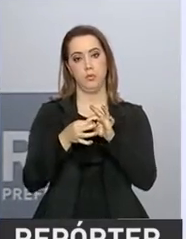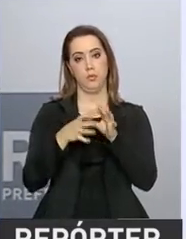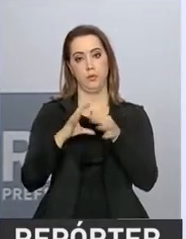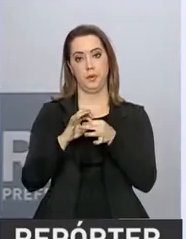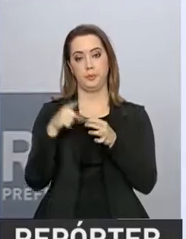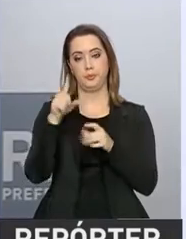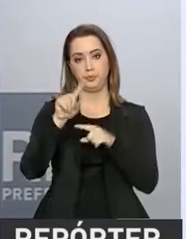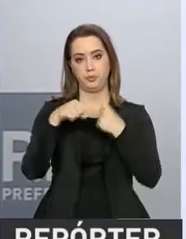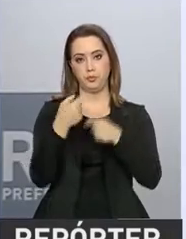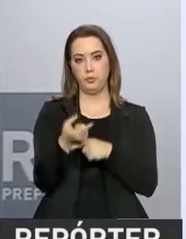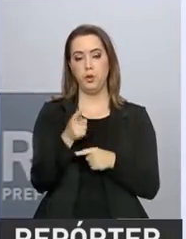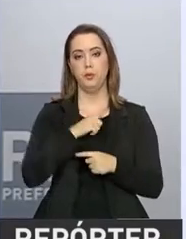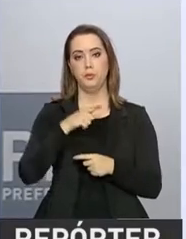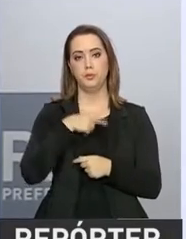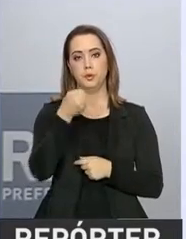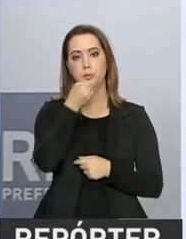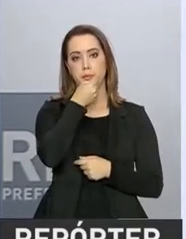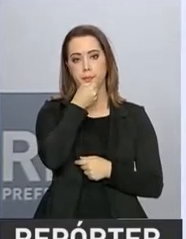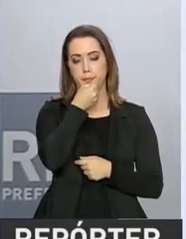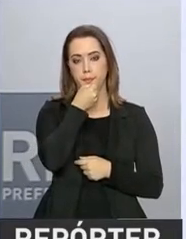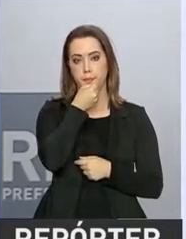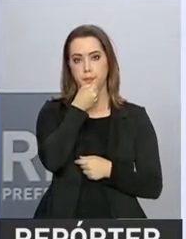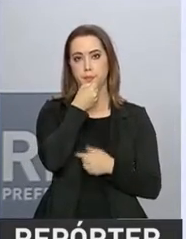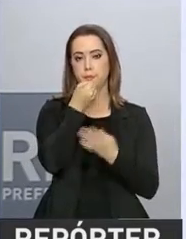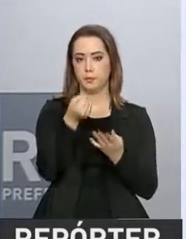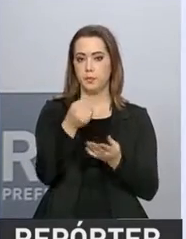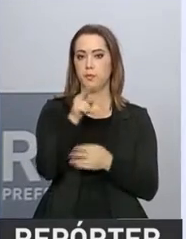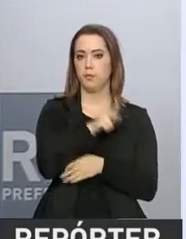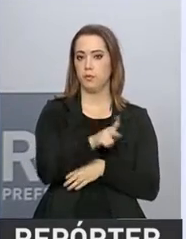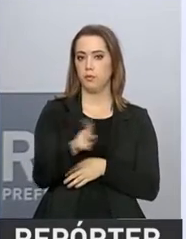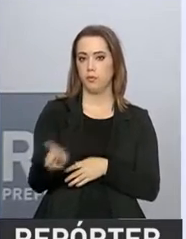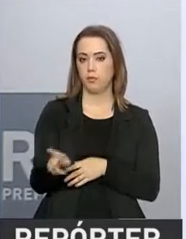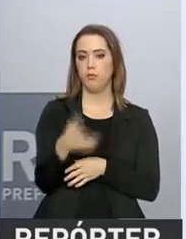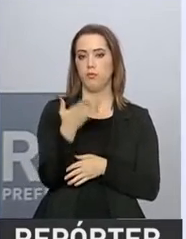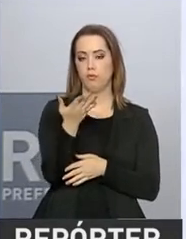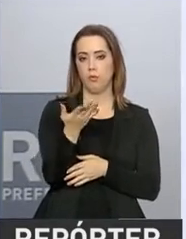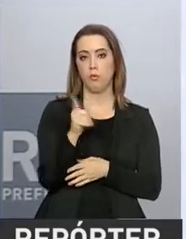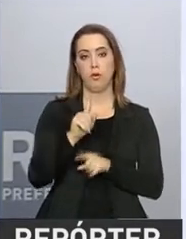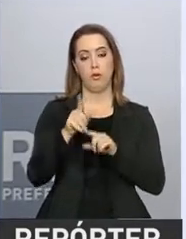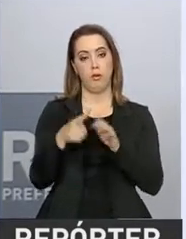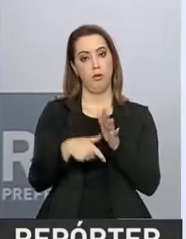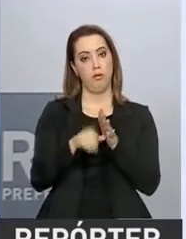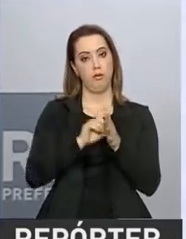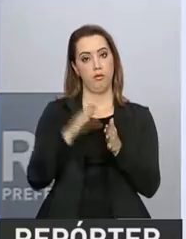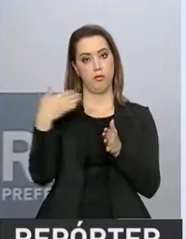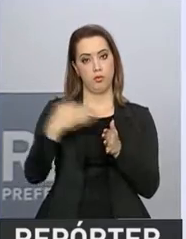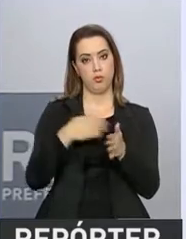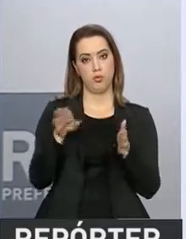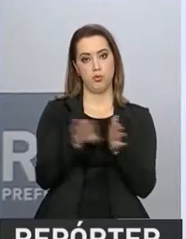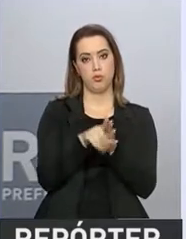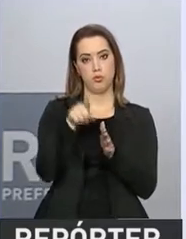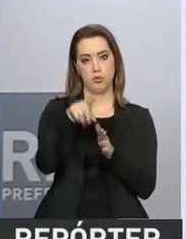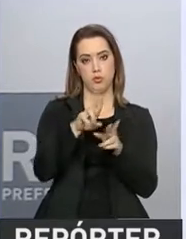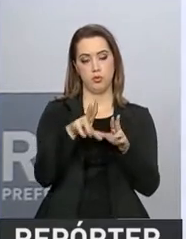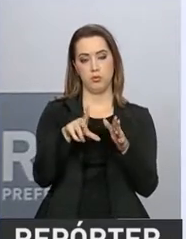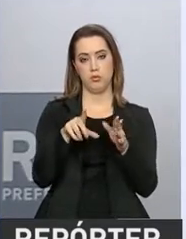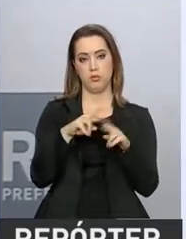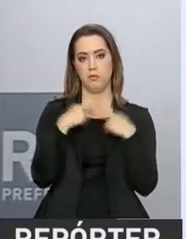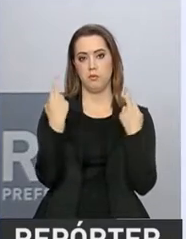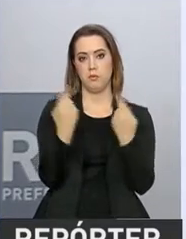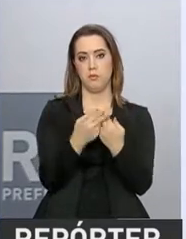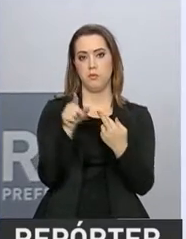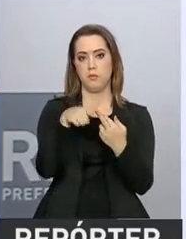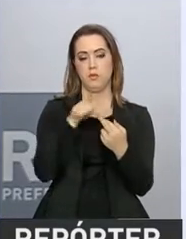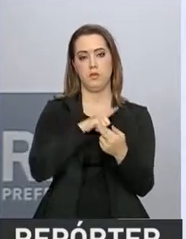uma declaração aos jornalistas. Bom, e antes de vir aqui ao Rio de Janeiro, o presidente Michel Temer recebeu em Brasília presidentes